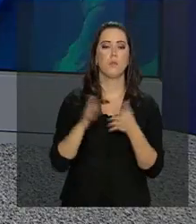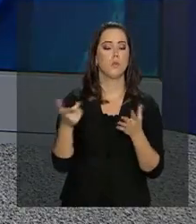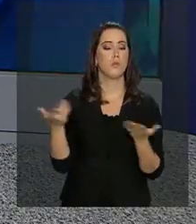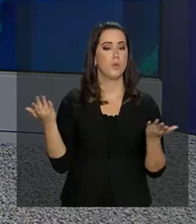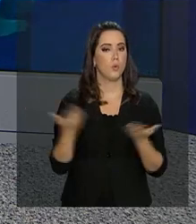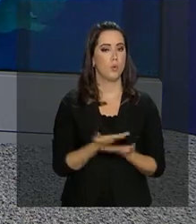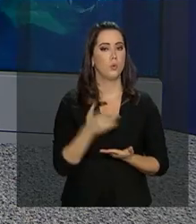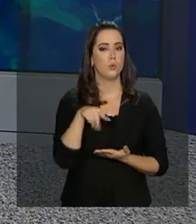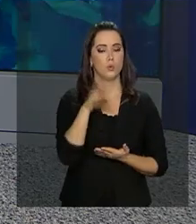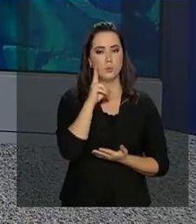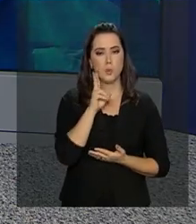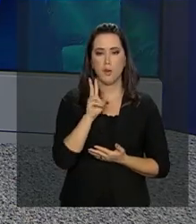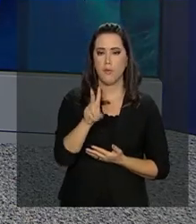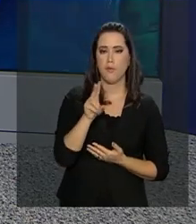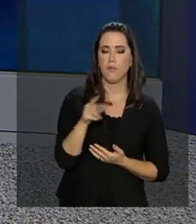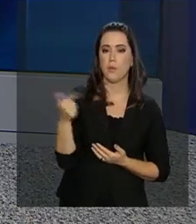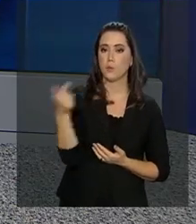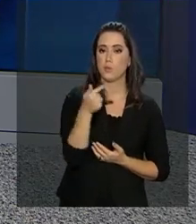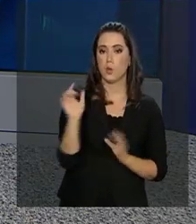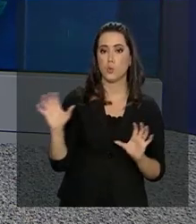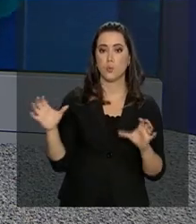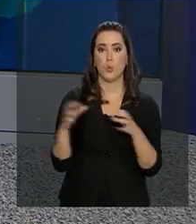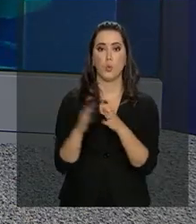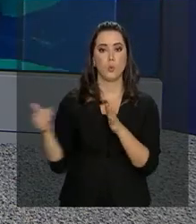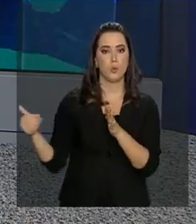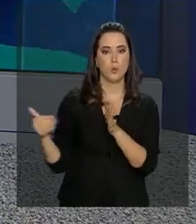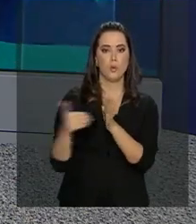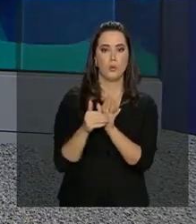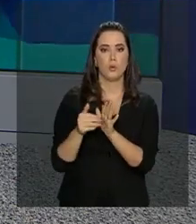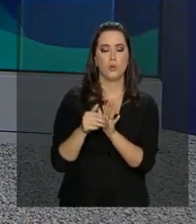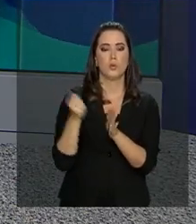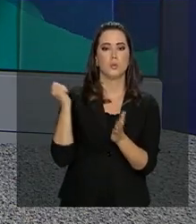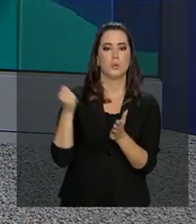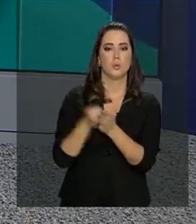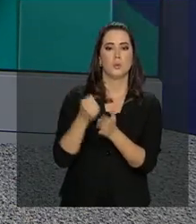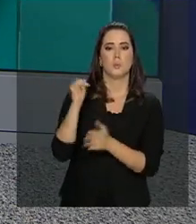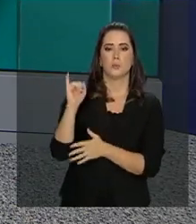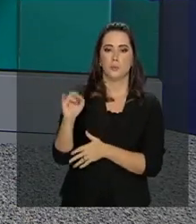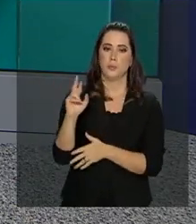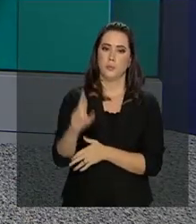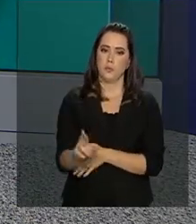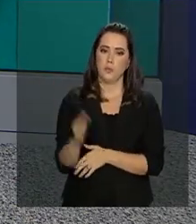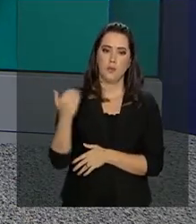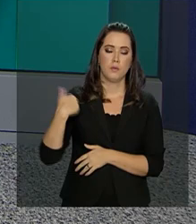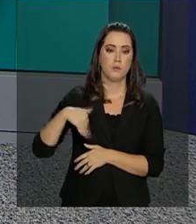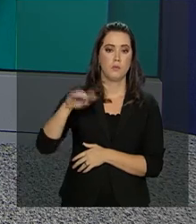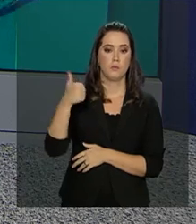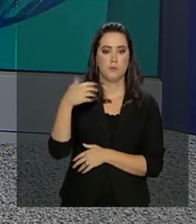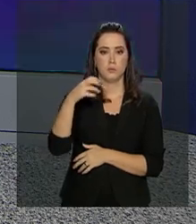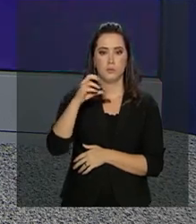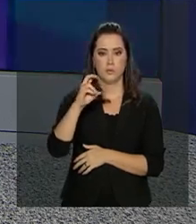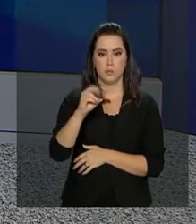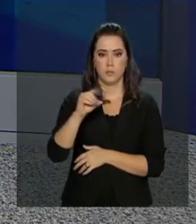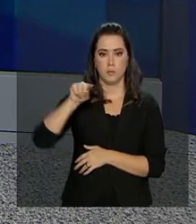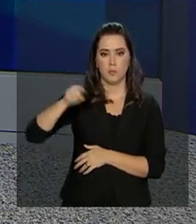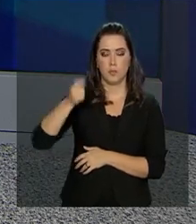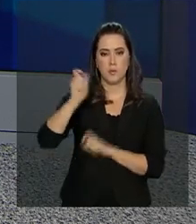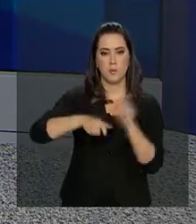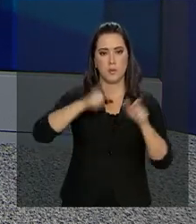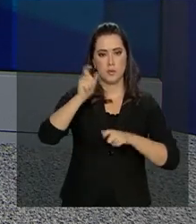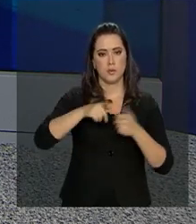liberou hoje consulta ao 7º e último lote de restituições do Imposto de Renda. Mais de 150